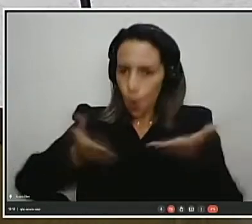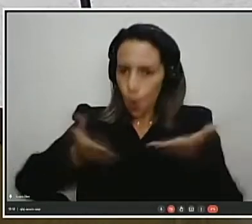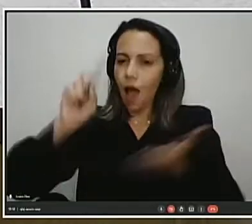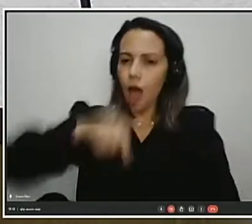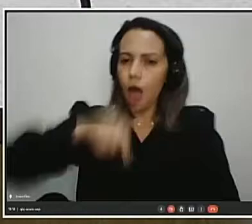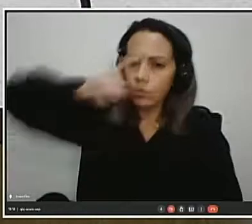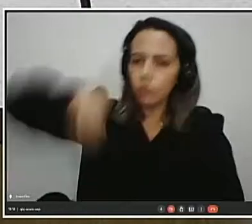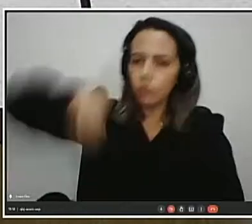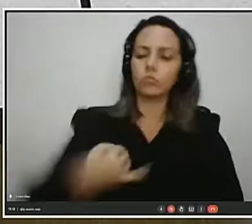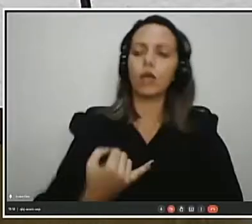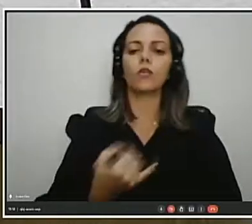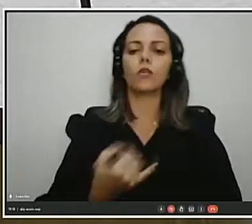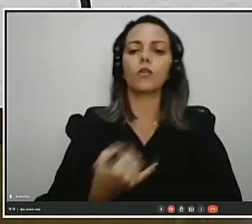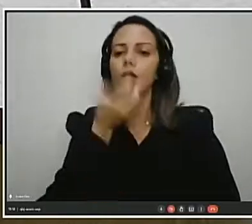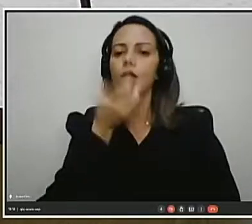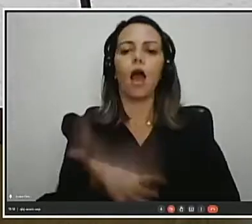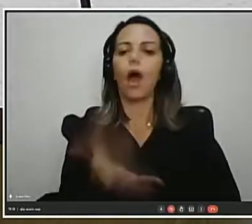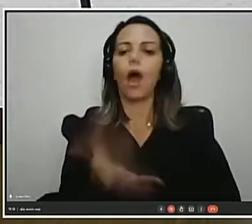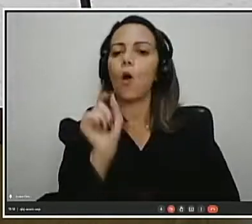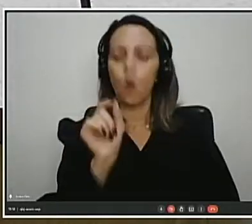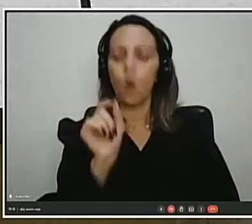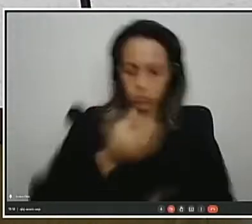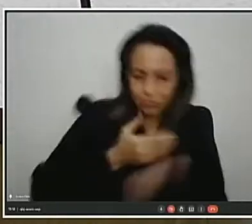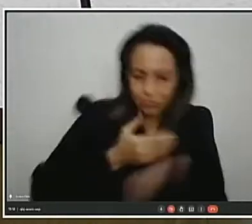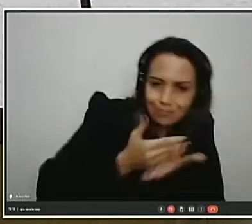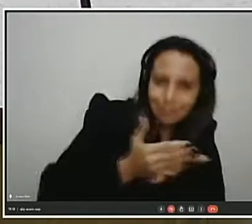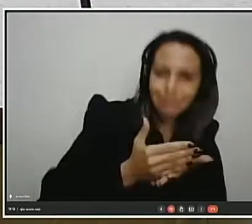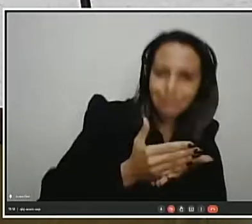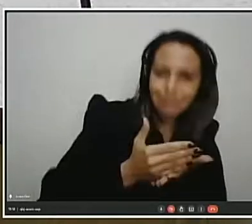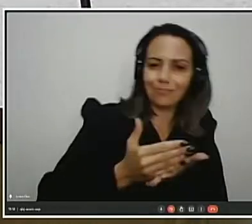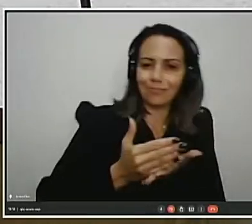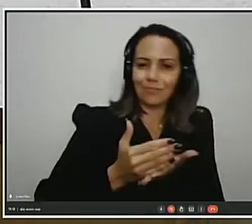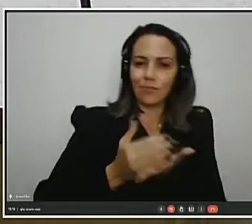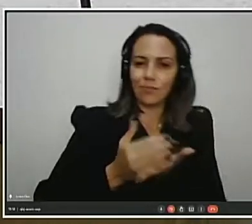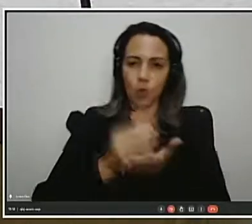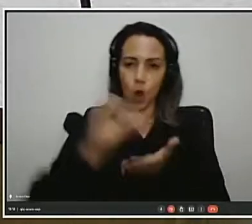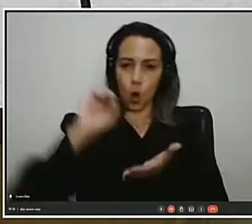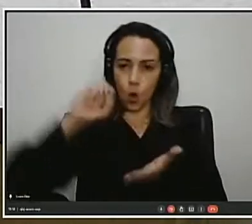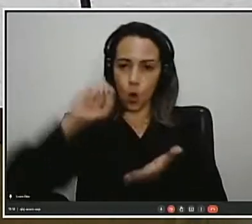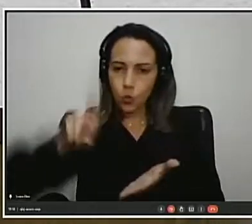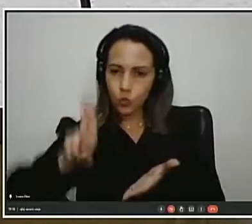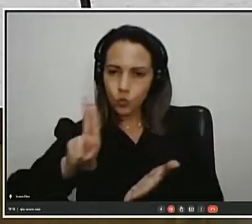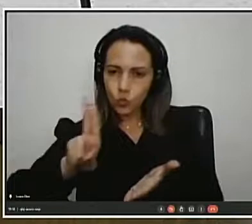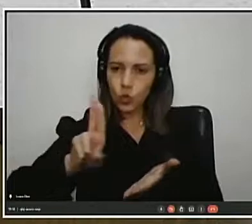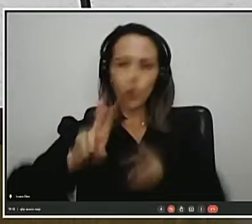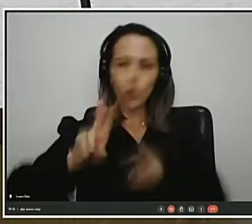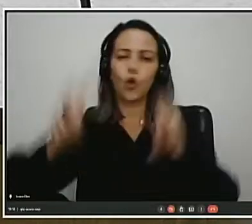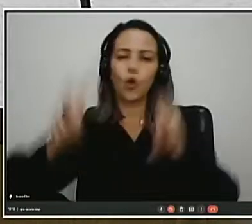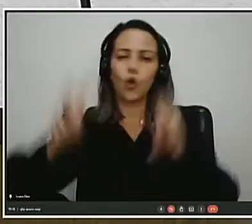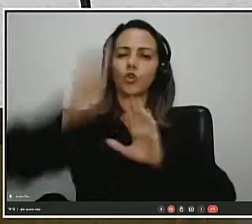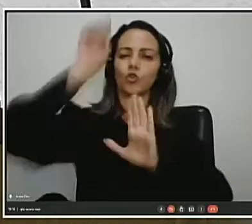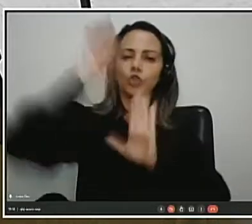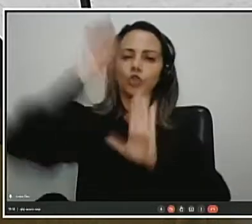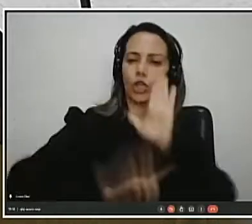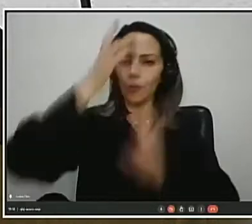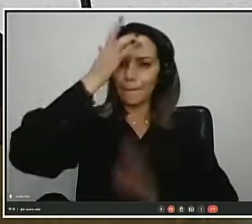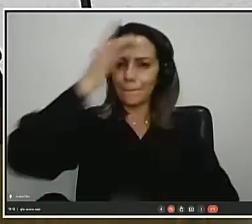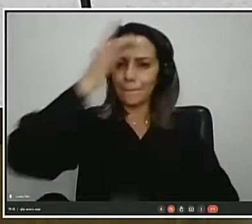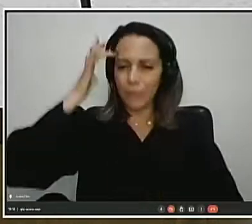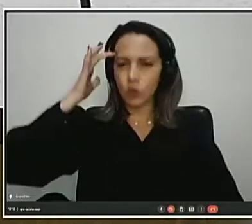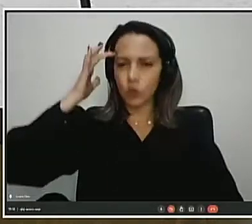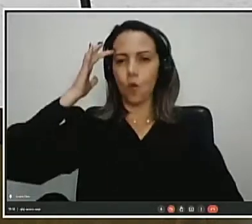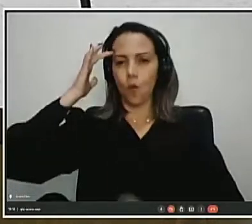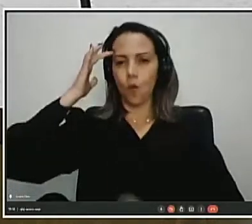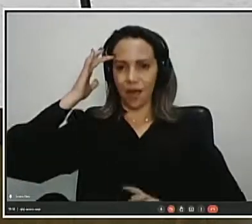de dizer que o princípio da Convenção das Nações Unidas sobre os Direitos da Pessoa com Deficiência, da